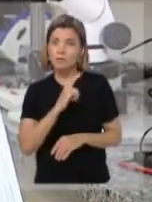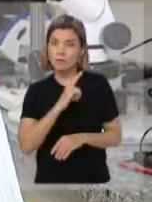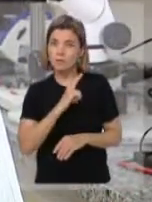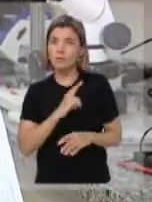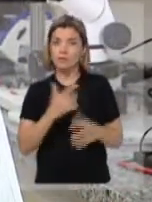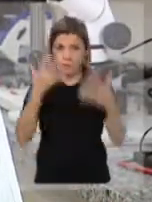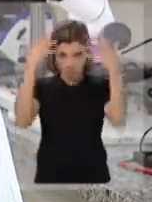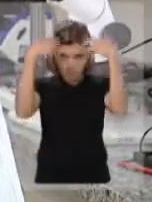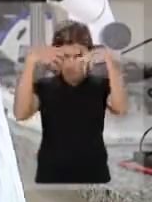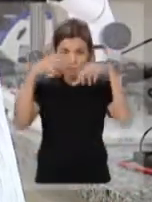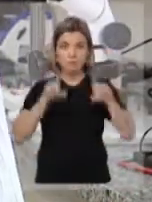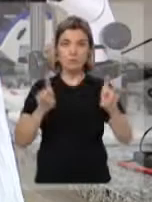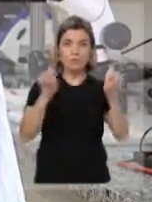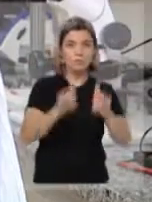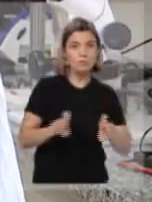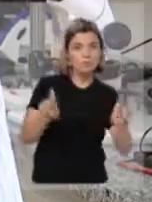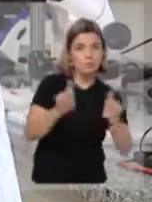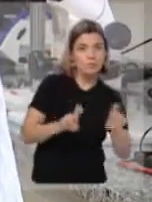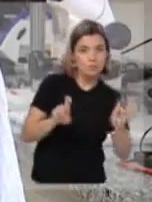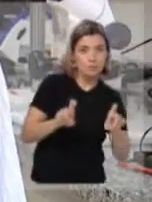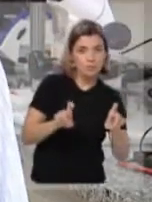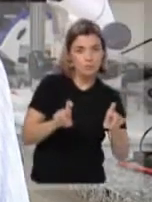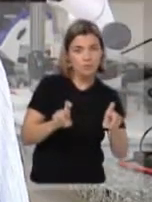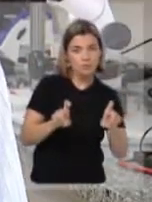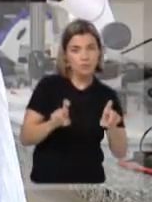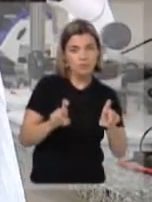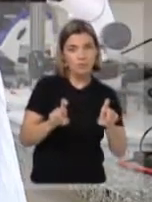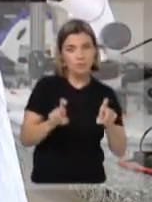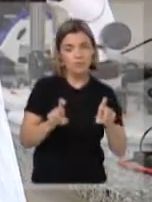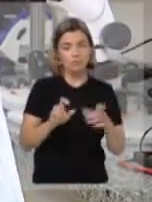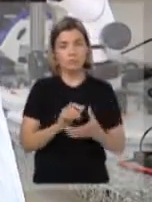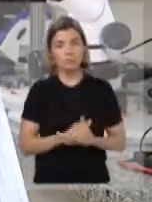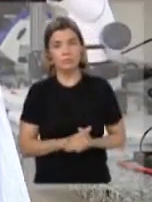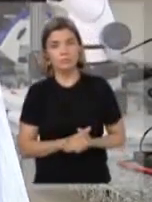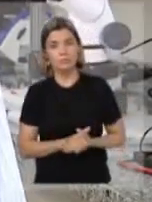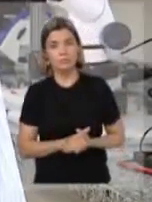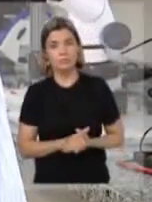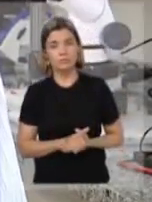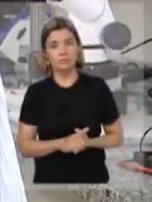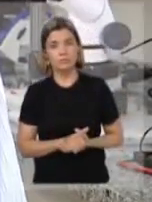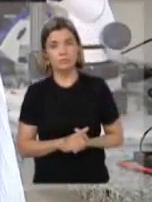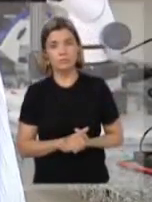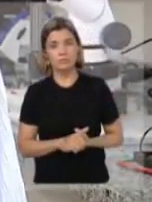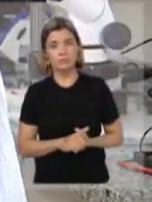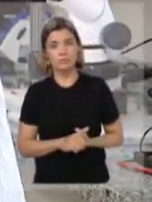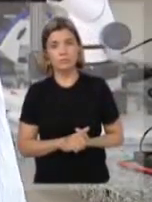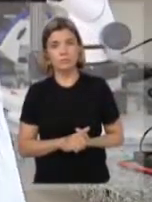interface cérebro-máquina e interface cérebro-computador.